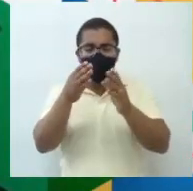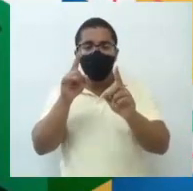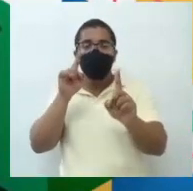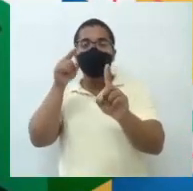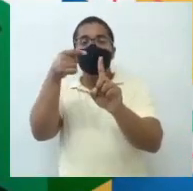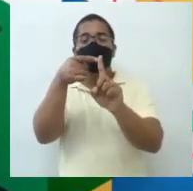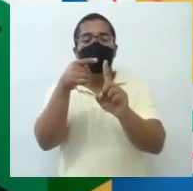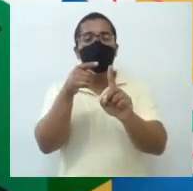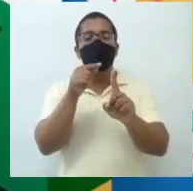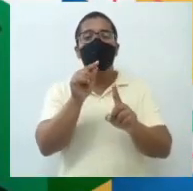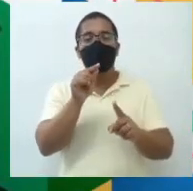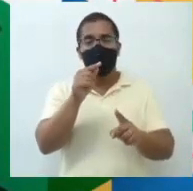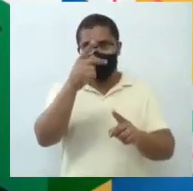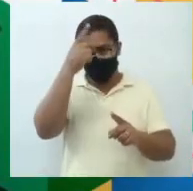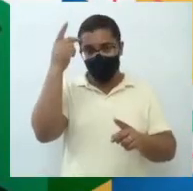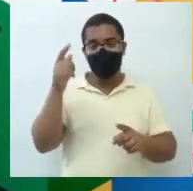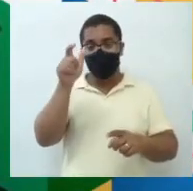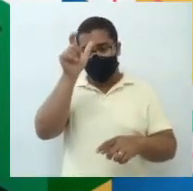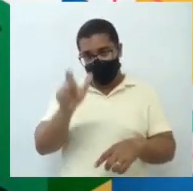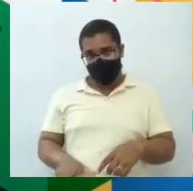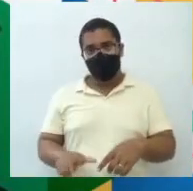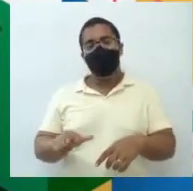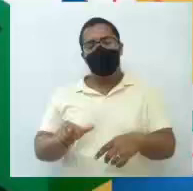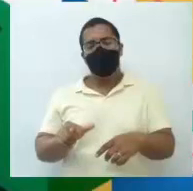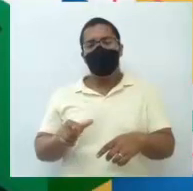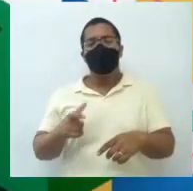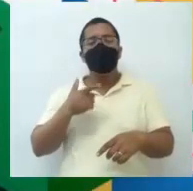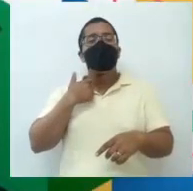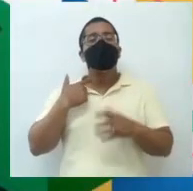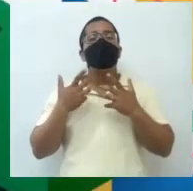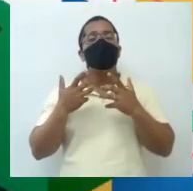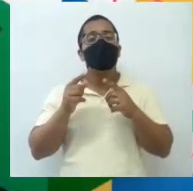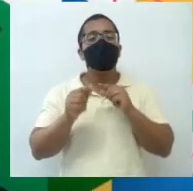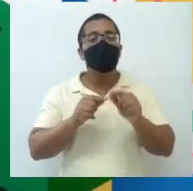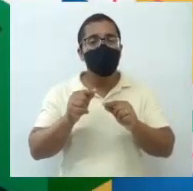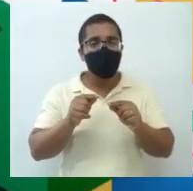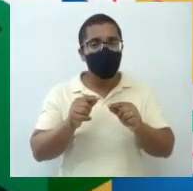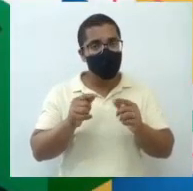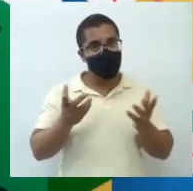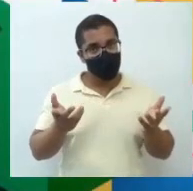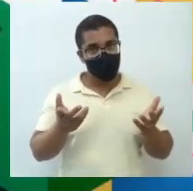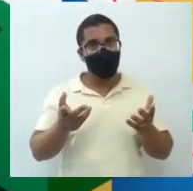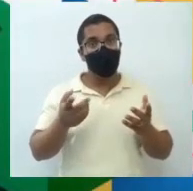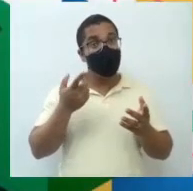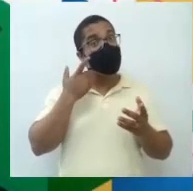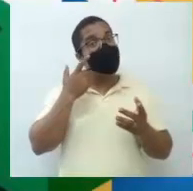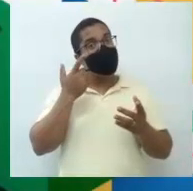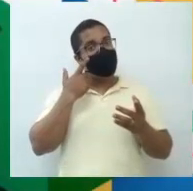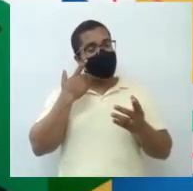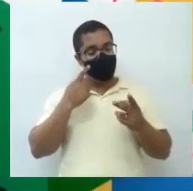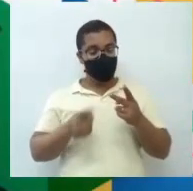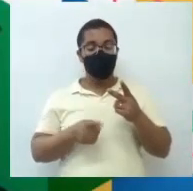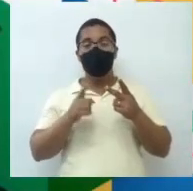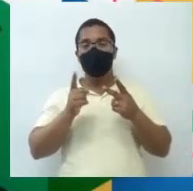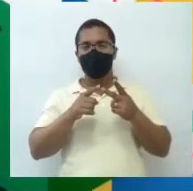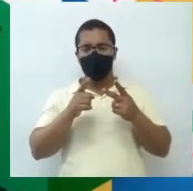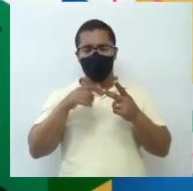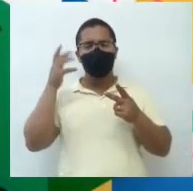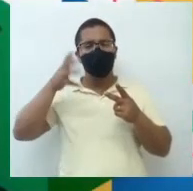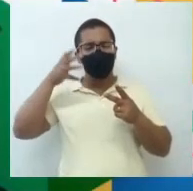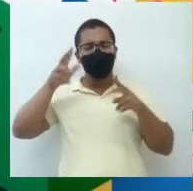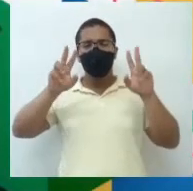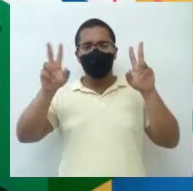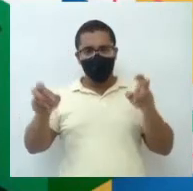daquele que vai do agência certo que ele chamou no primeiro tipo de discurso o segundo discurso